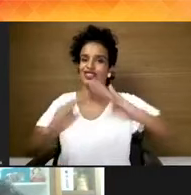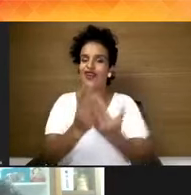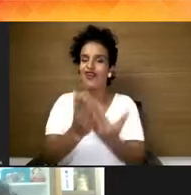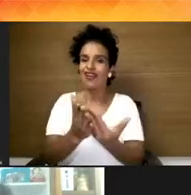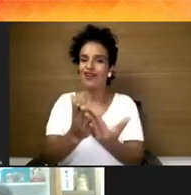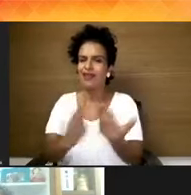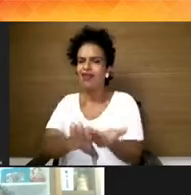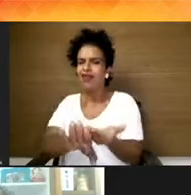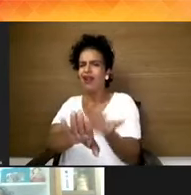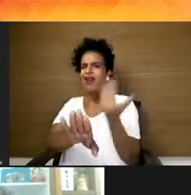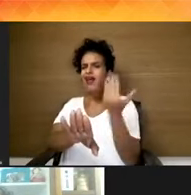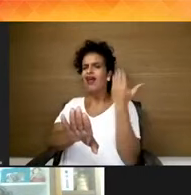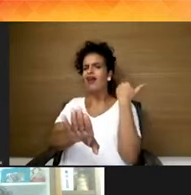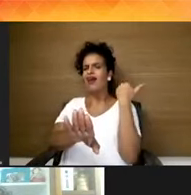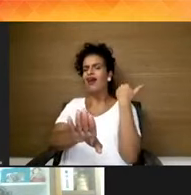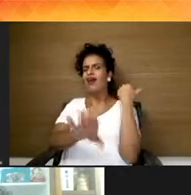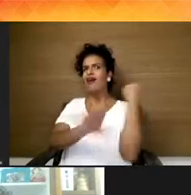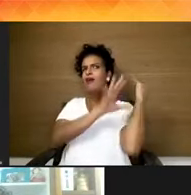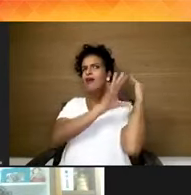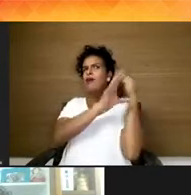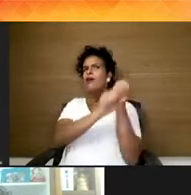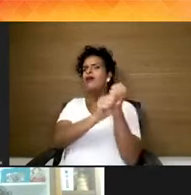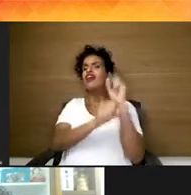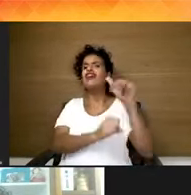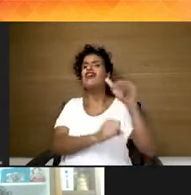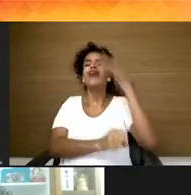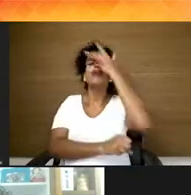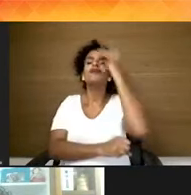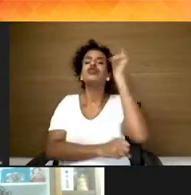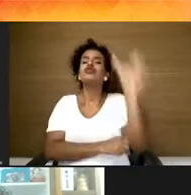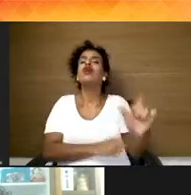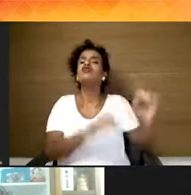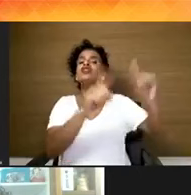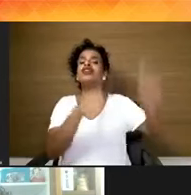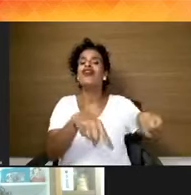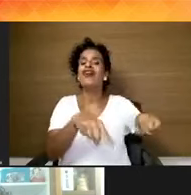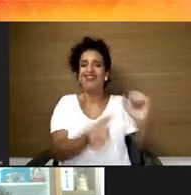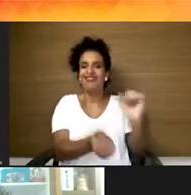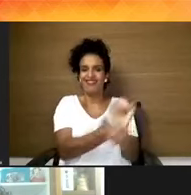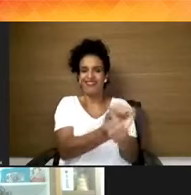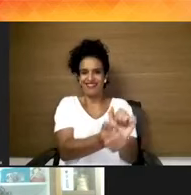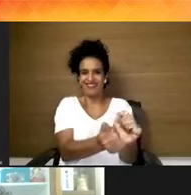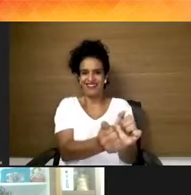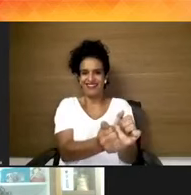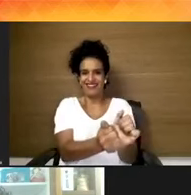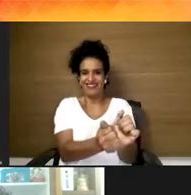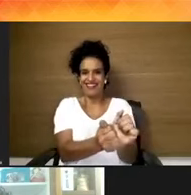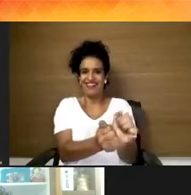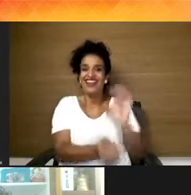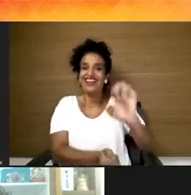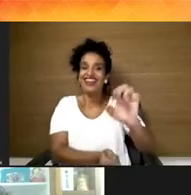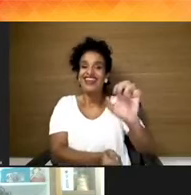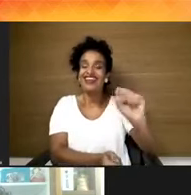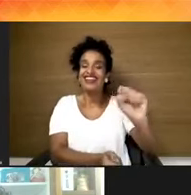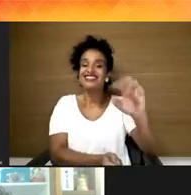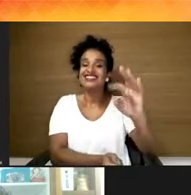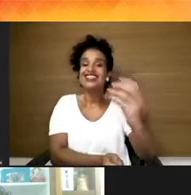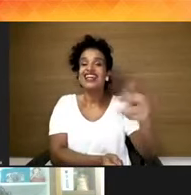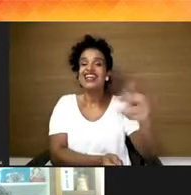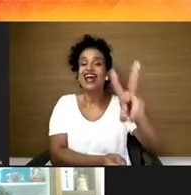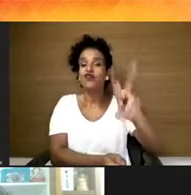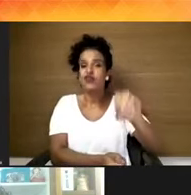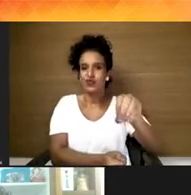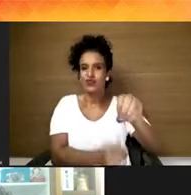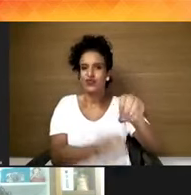desenvolvida essa atividade que não era a docente, né? A docente da linha direta ali e tal, que a gente entende hoje como espaço